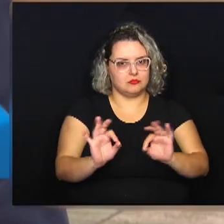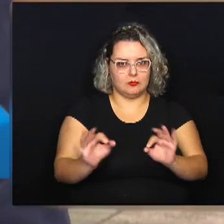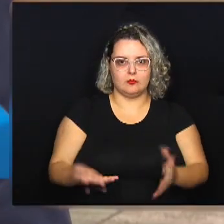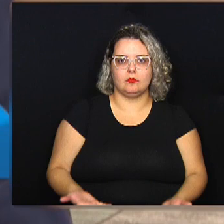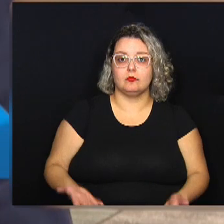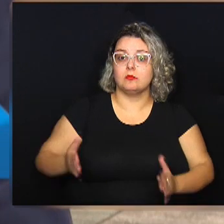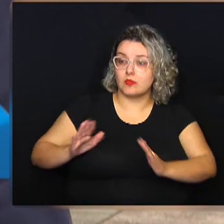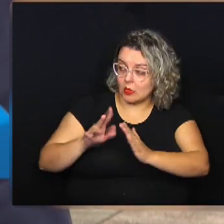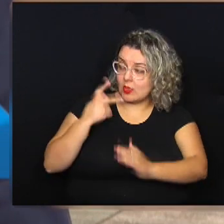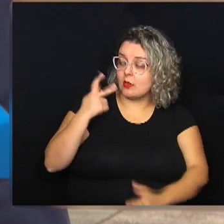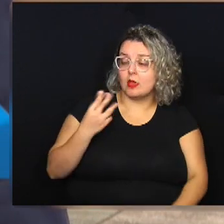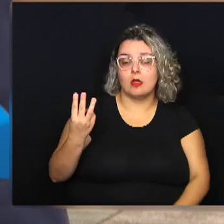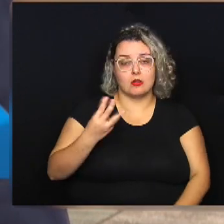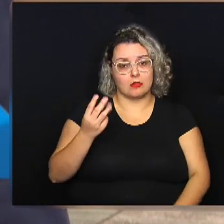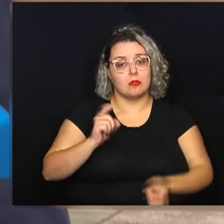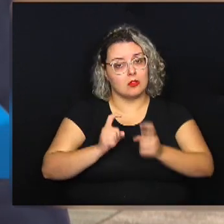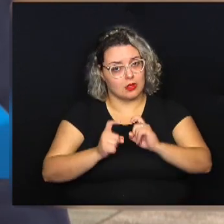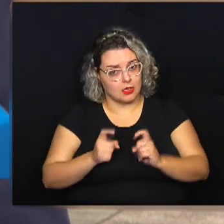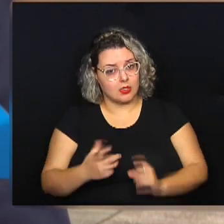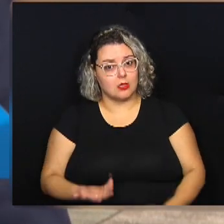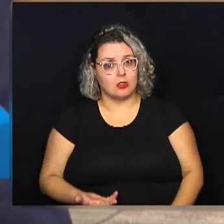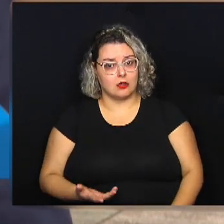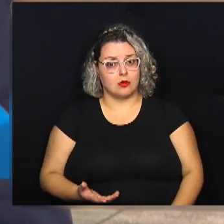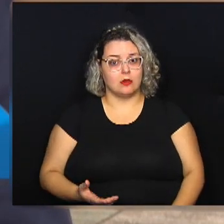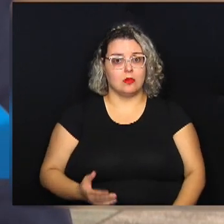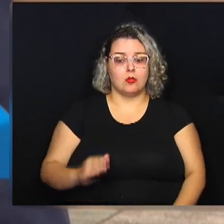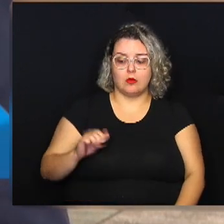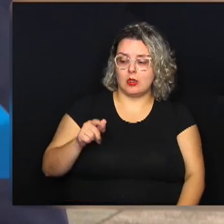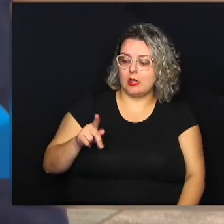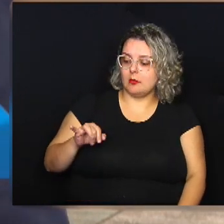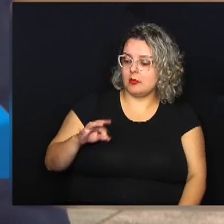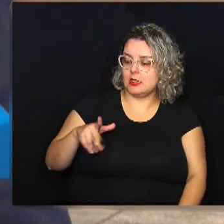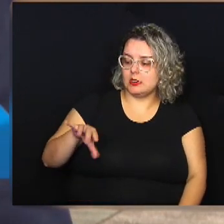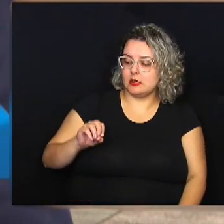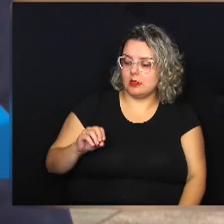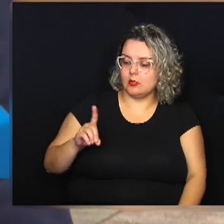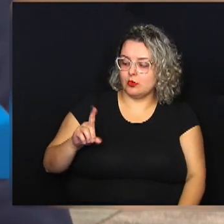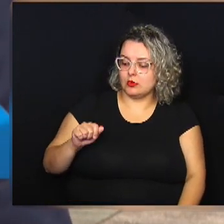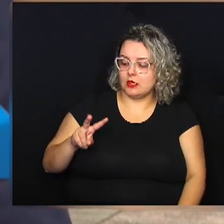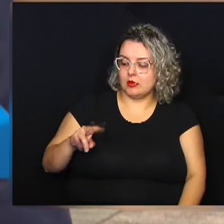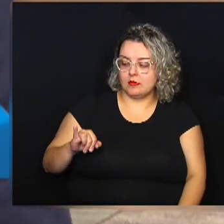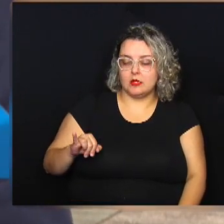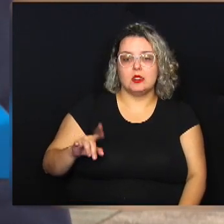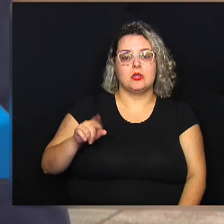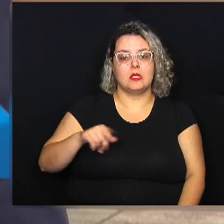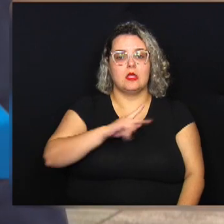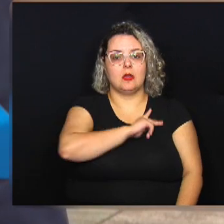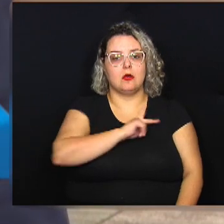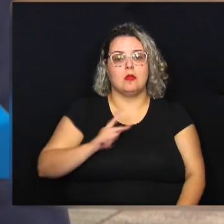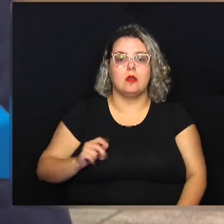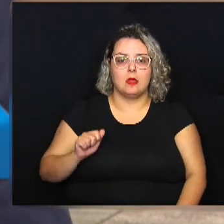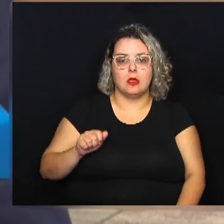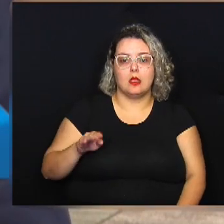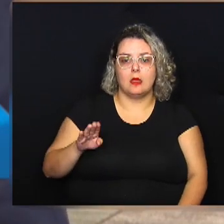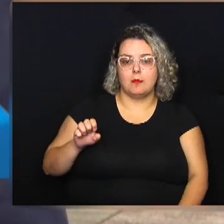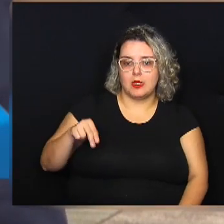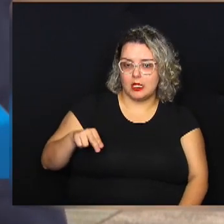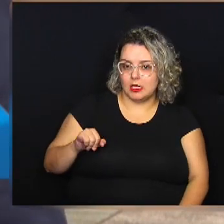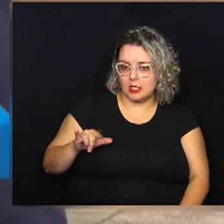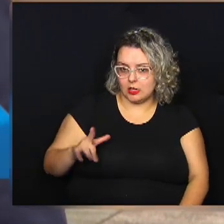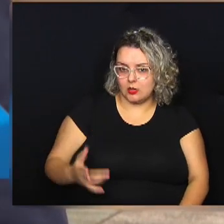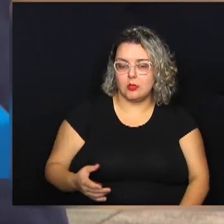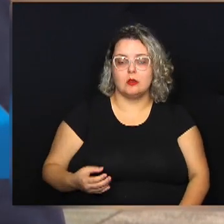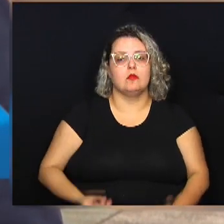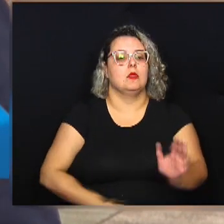a terceira reunião, que nós vamos trazer o capitão Davi, que é presidente da associação ABMIL, que vem implantando